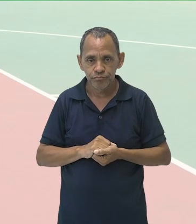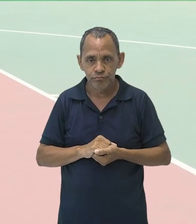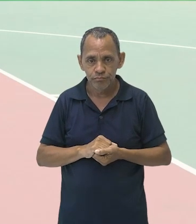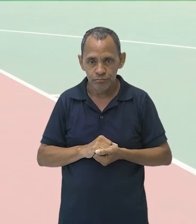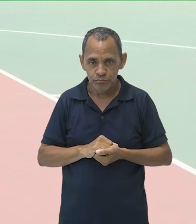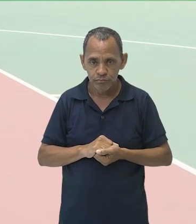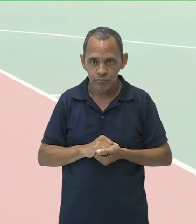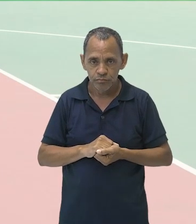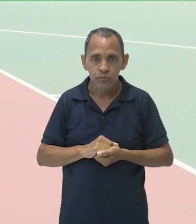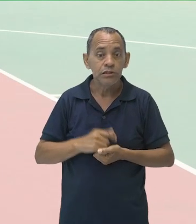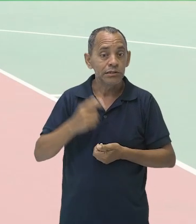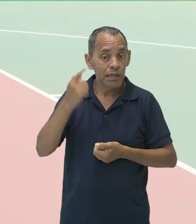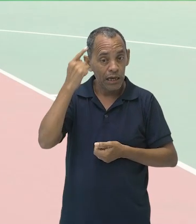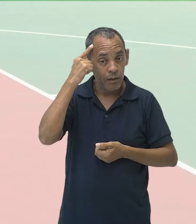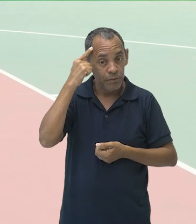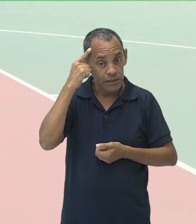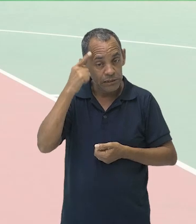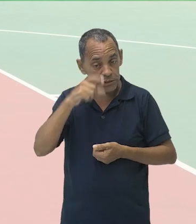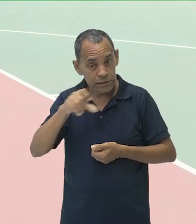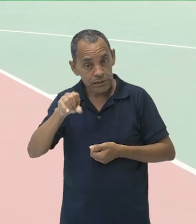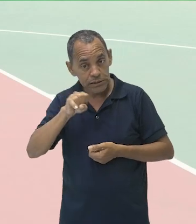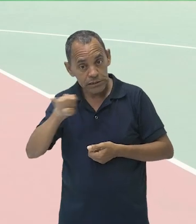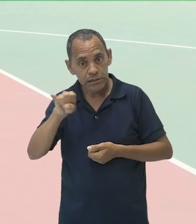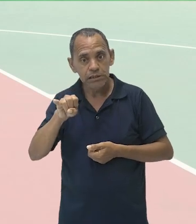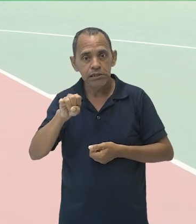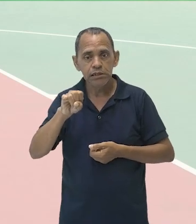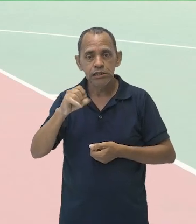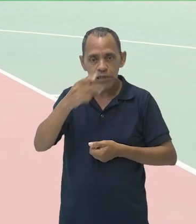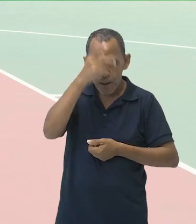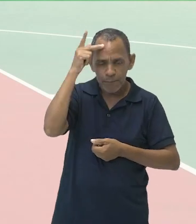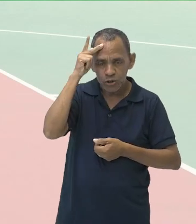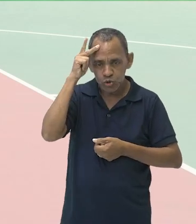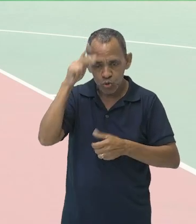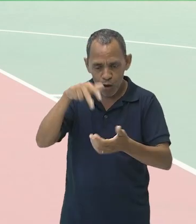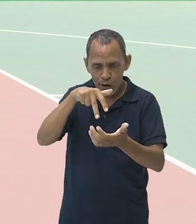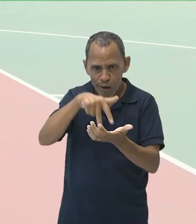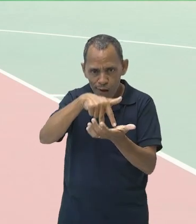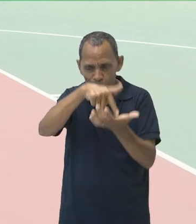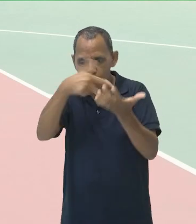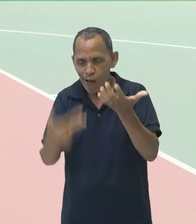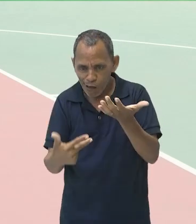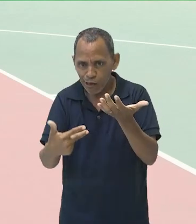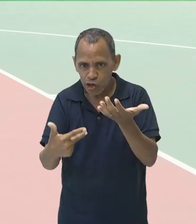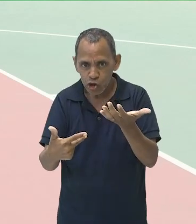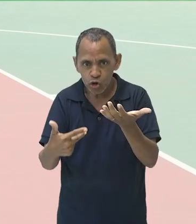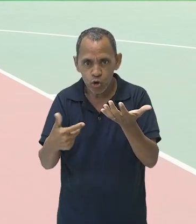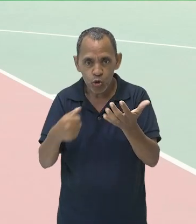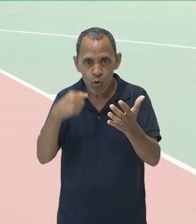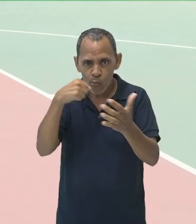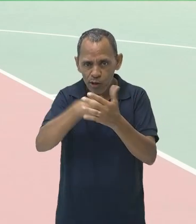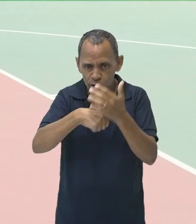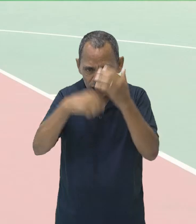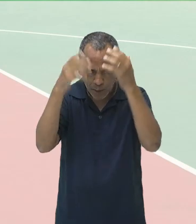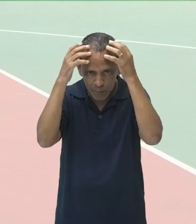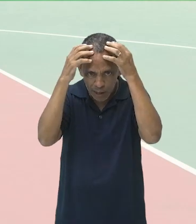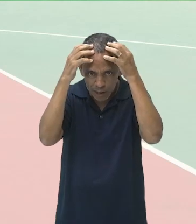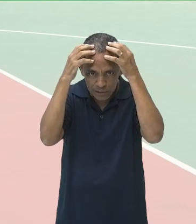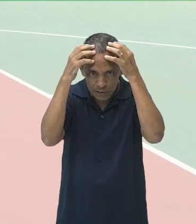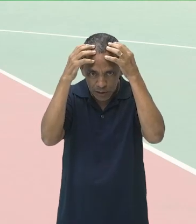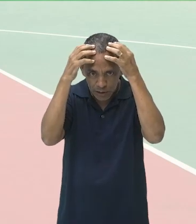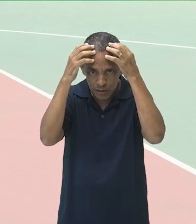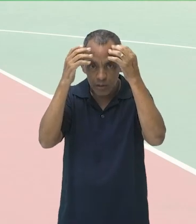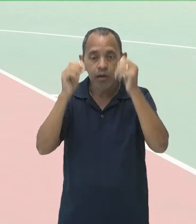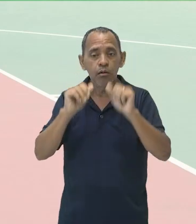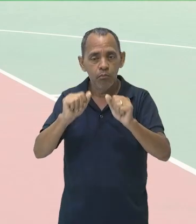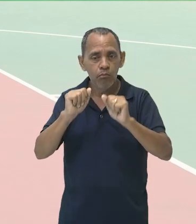no caso, veio de uma queda e você observou que possui ali esses sinais, corre